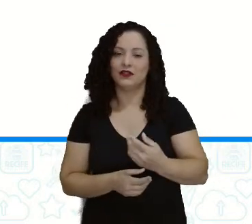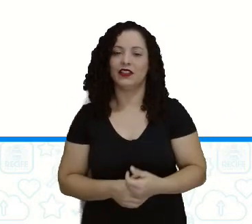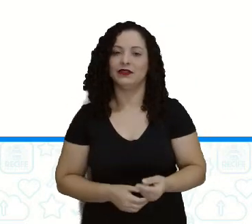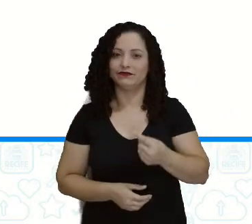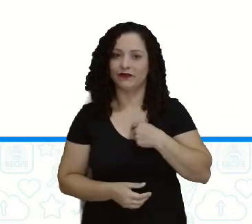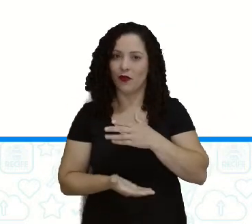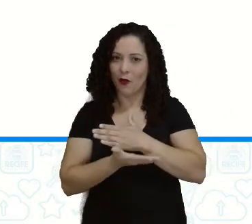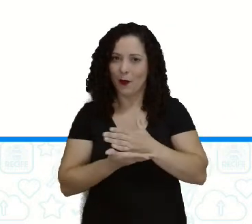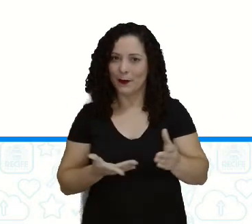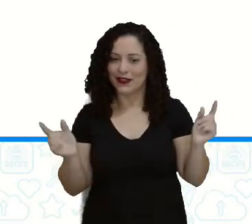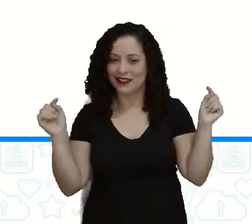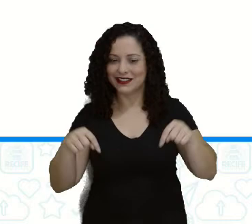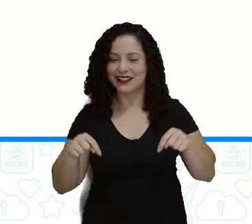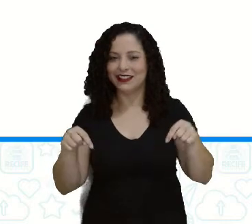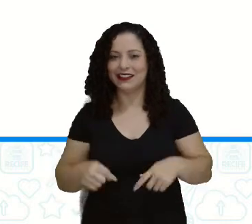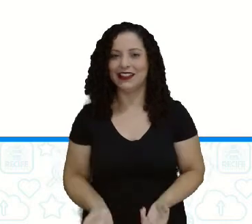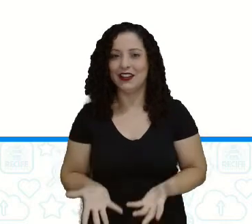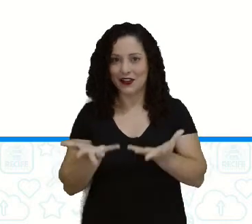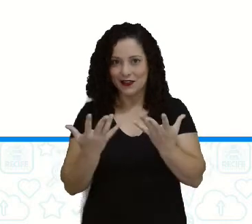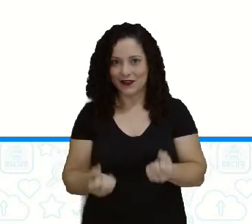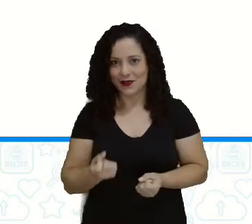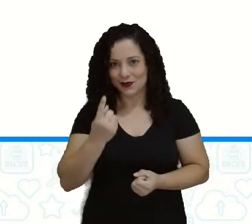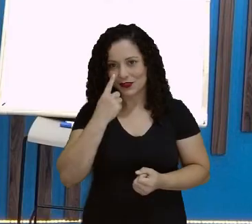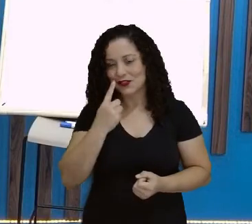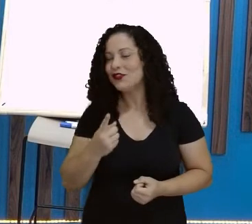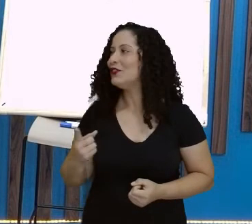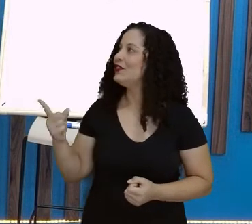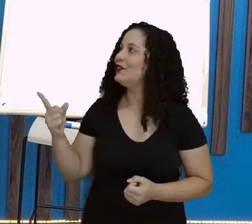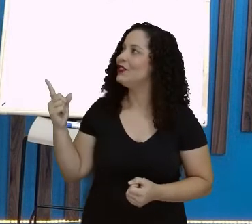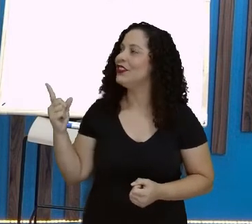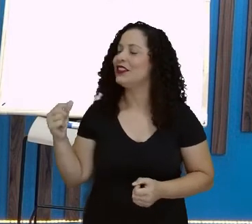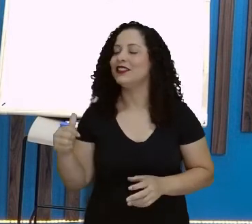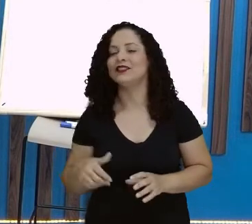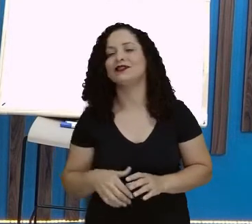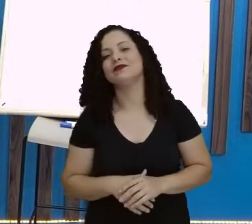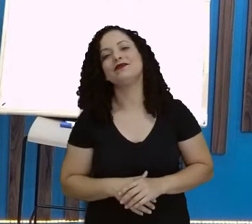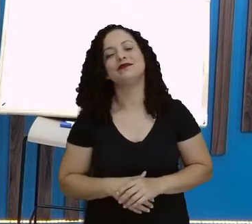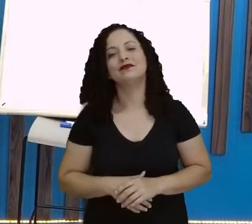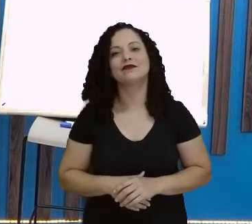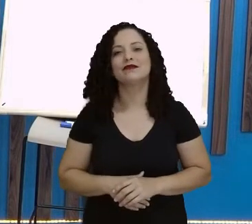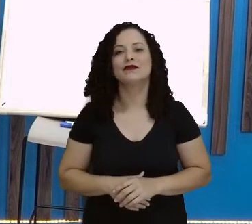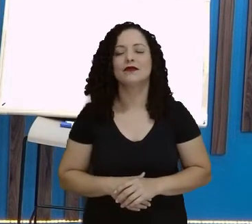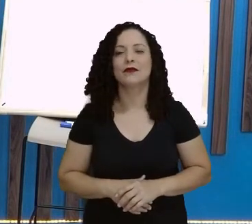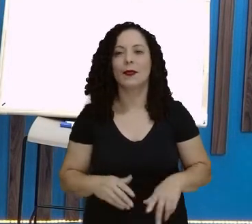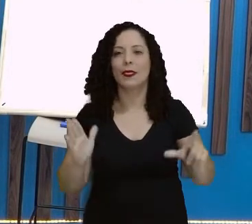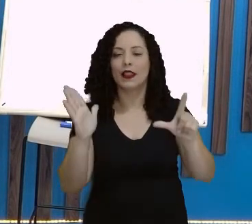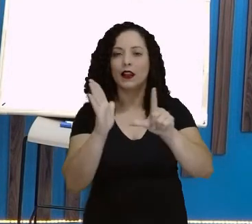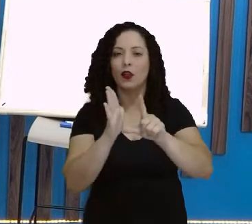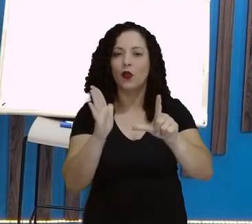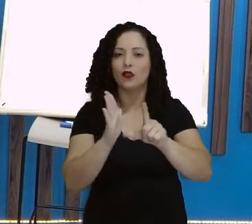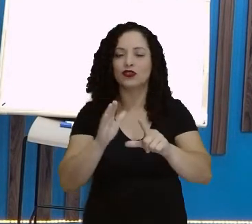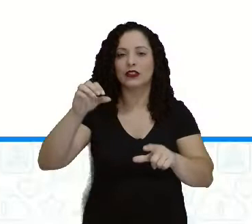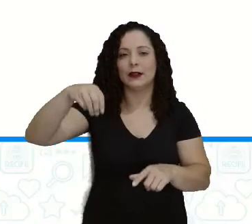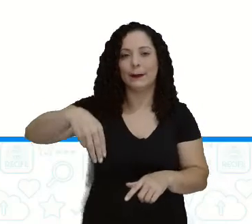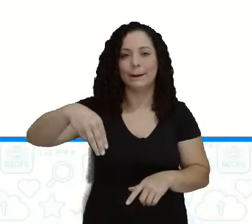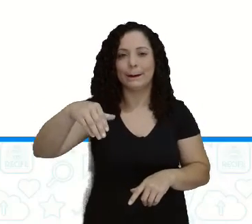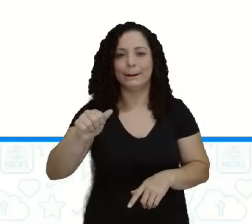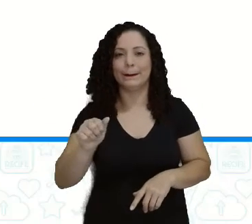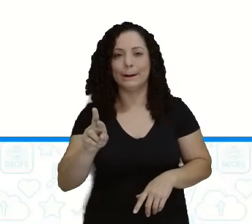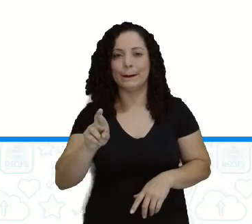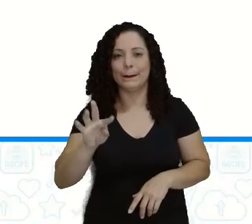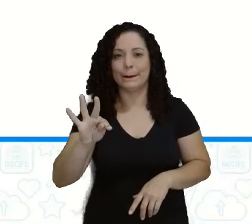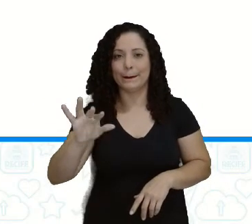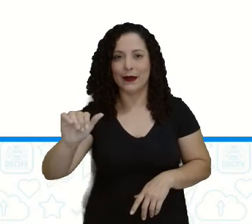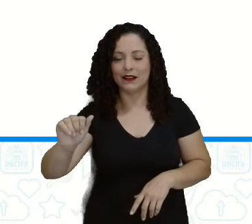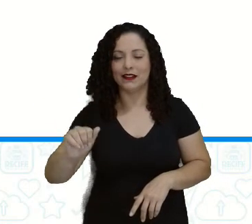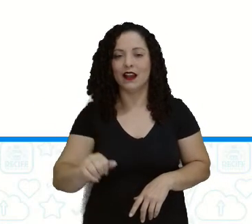daqui. Vamos lá interpretar esse probleminha. Na loja de Dona Marta, ela vende